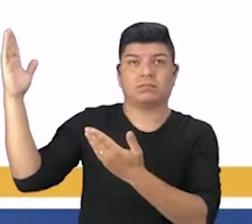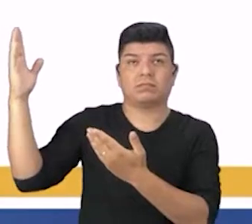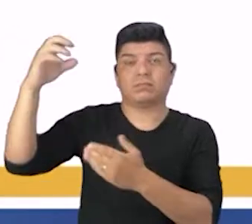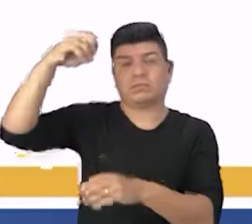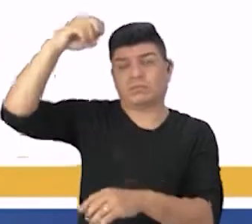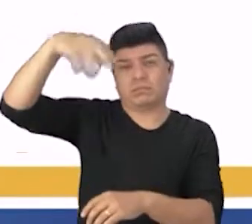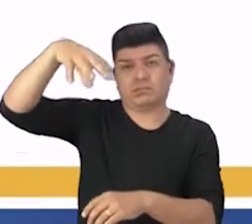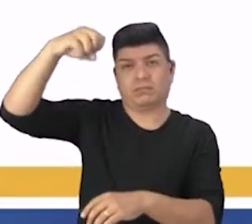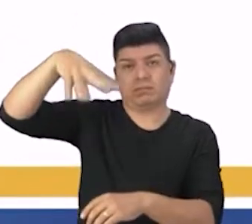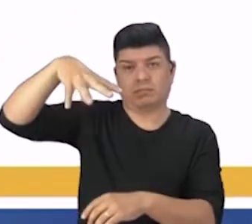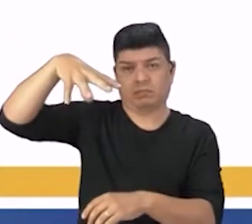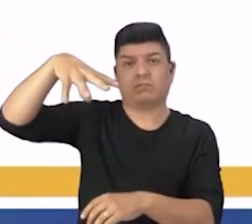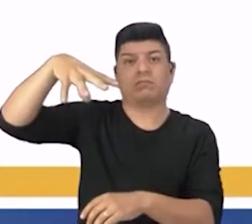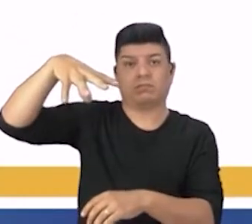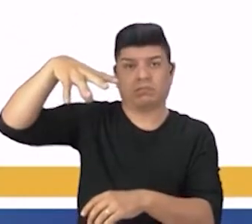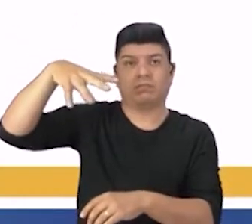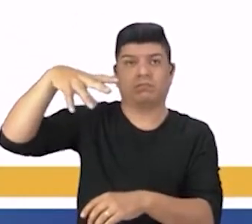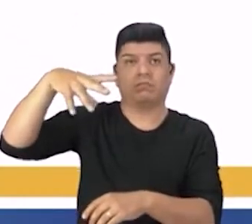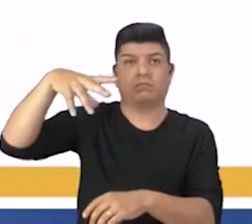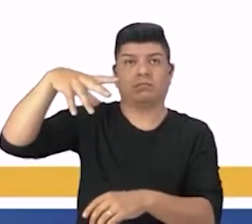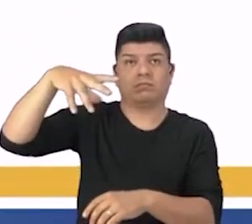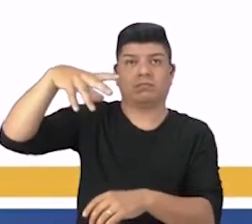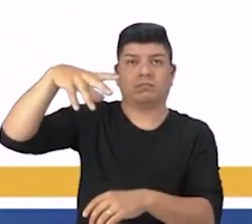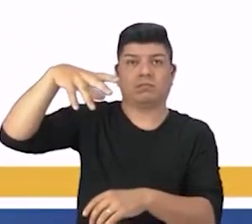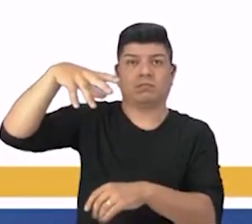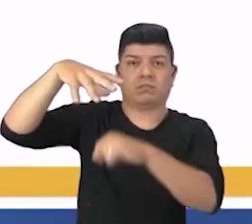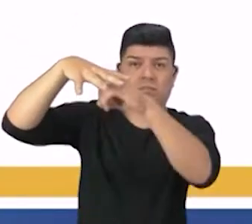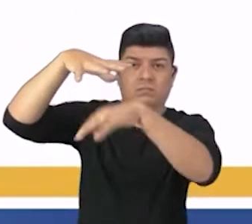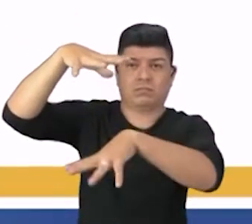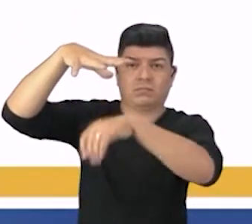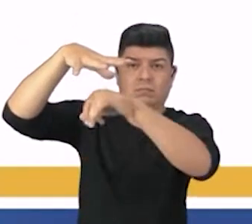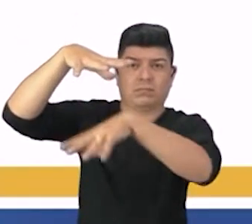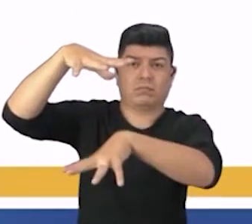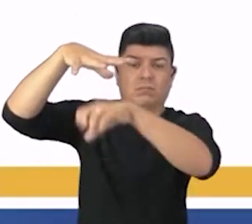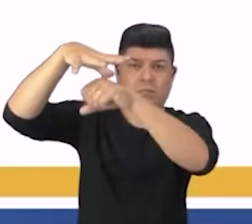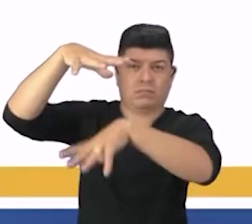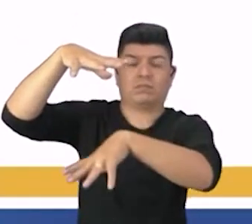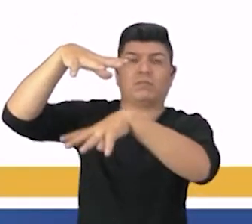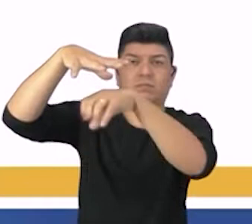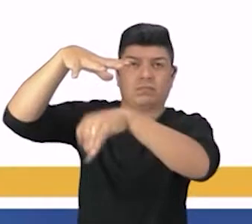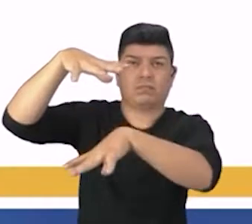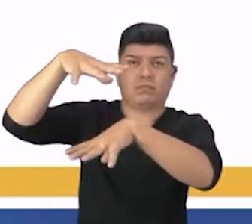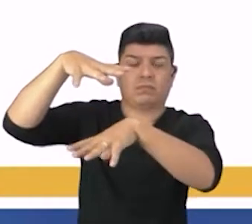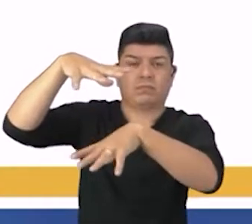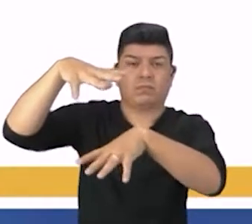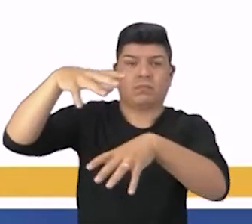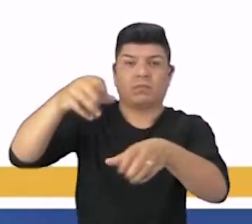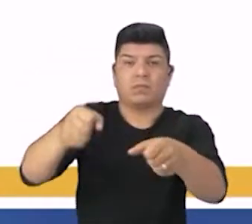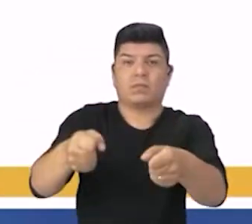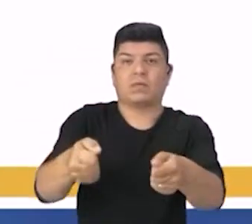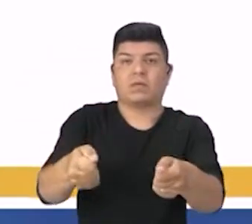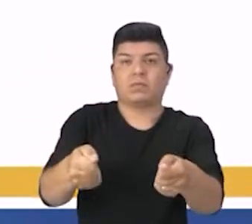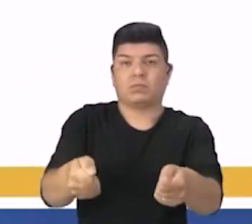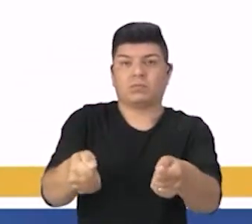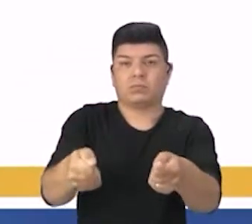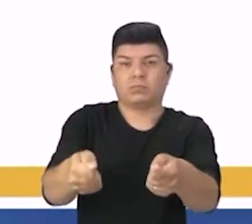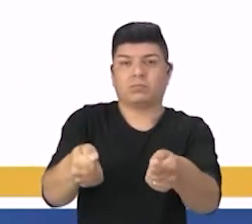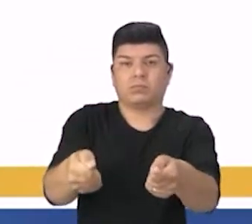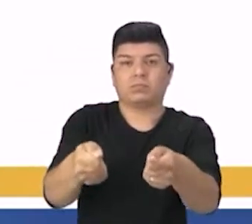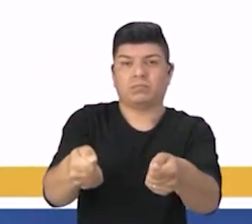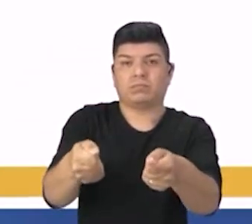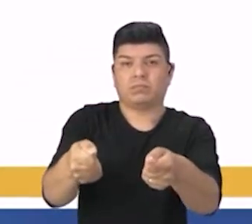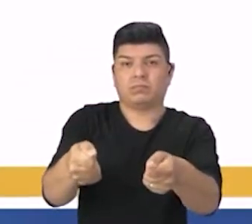satélite que dá os comandos para esse trator e mesmo que não tenha nenhum tratorista não tem nem ninguém no